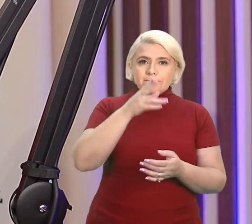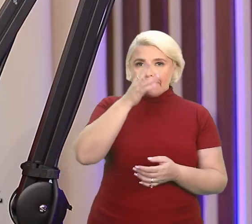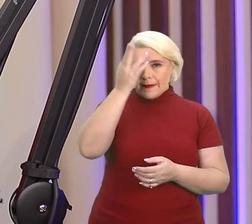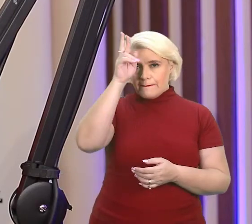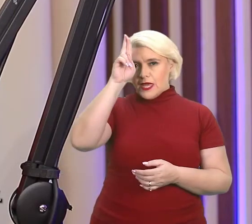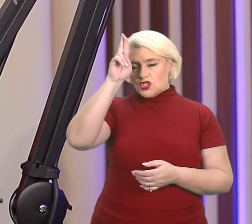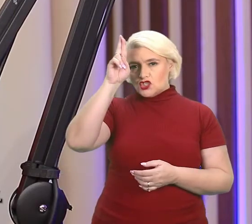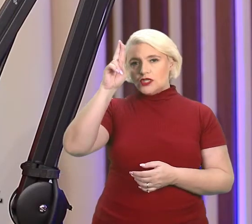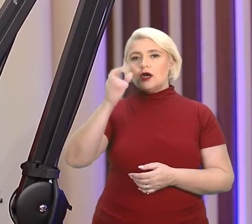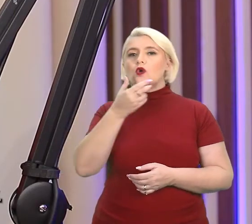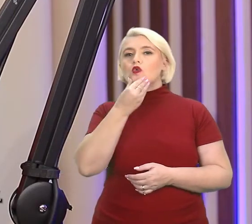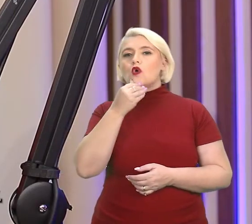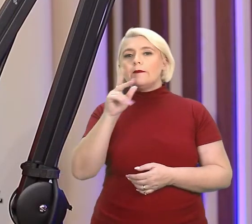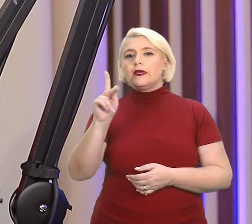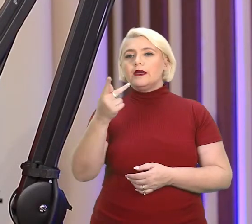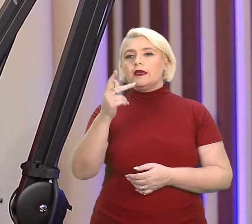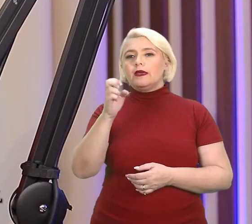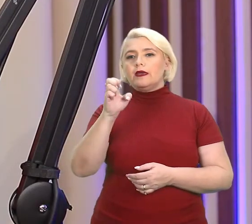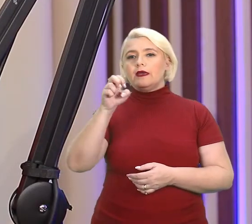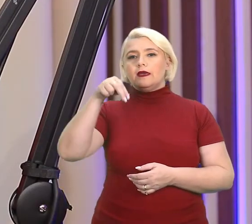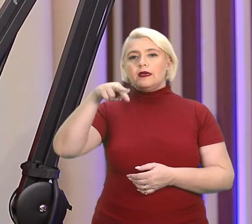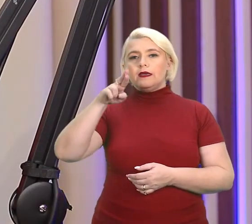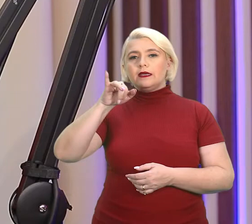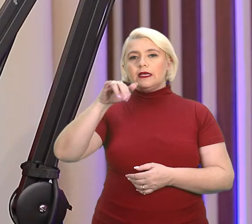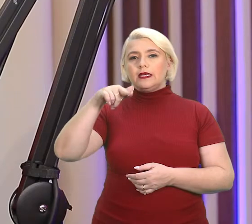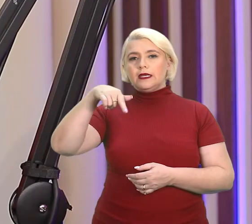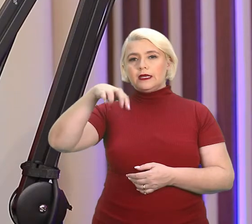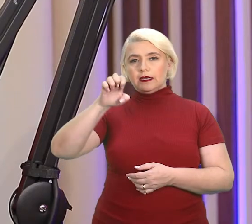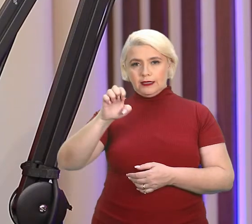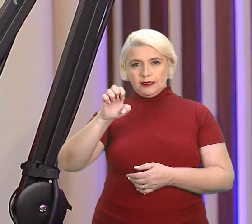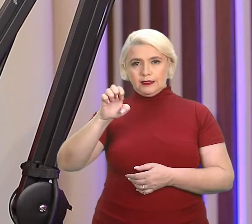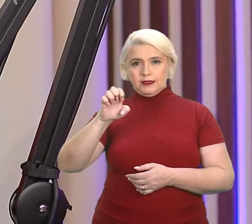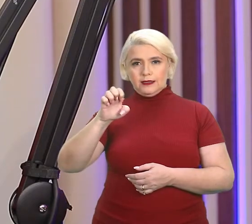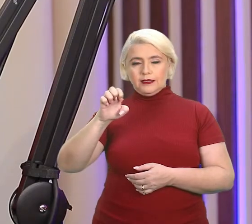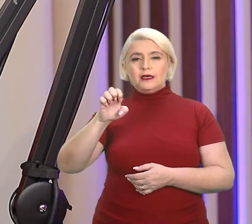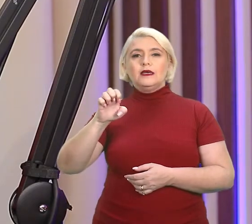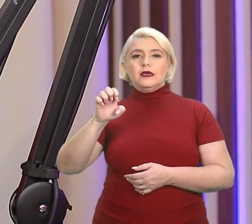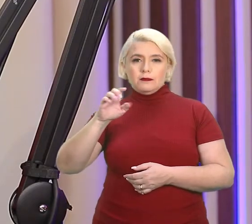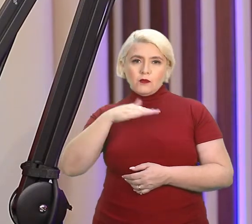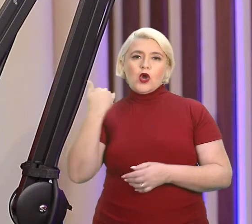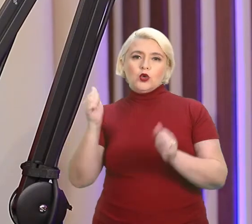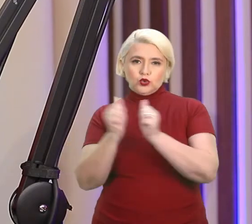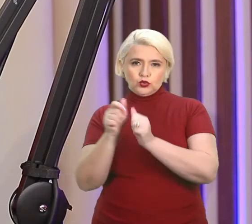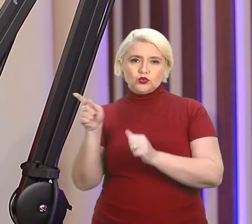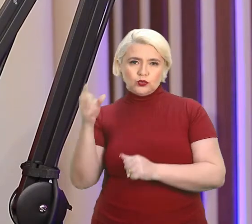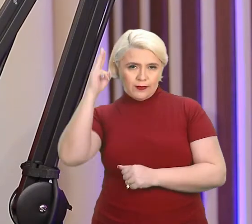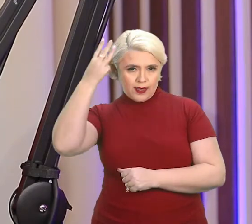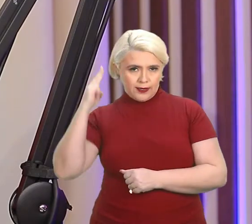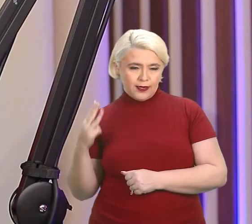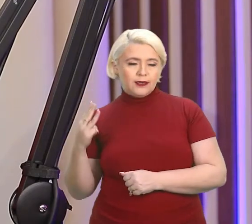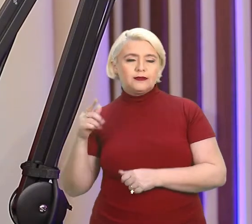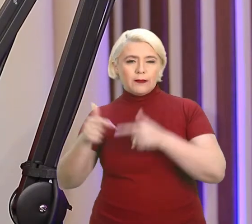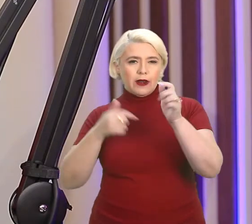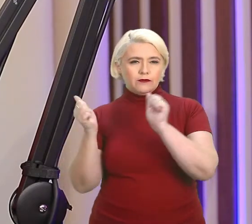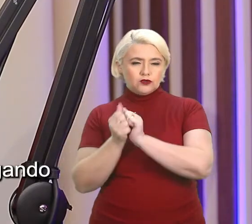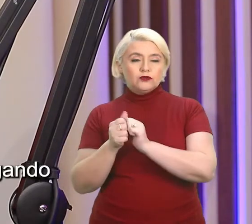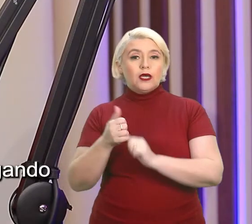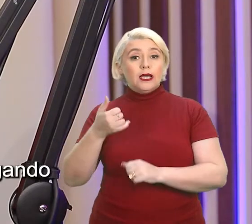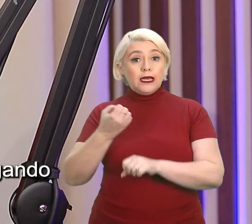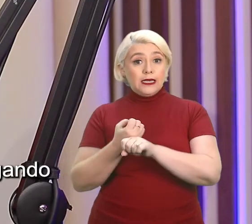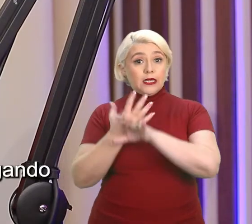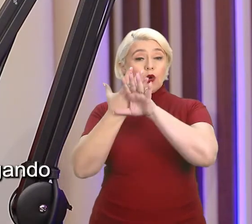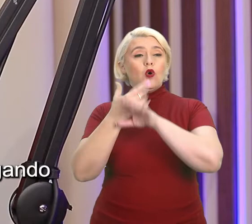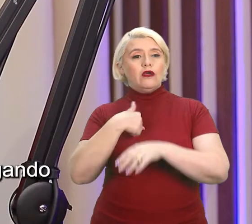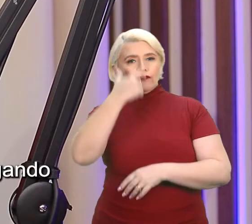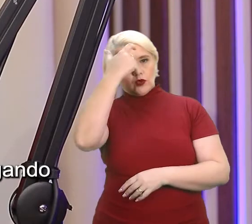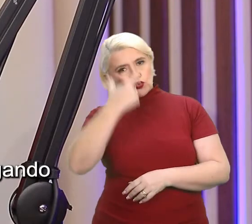o Henrique Bahia, que era o produtor dela, que faleceu, né, também junto com ela. Me ligou, falou, olha, eu